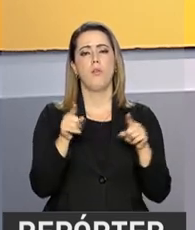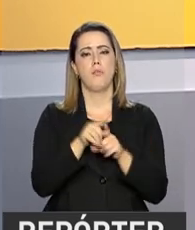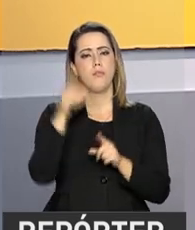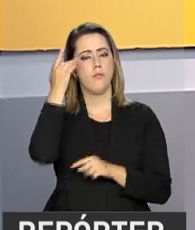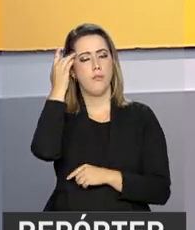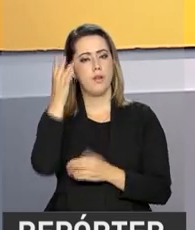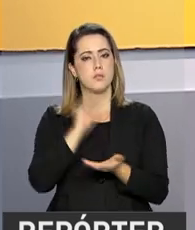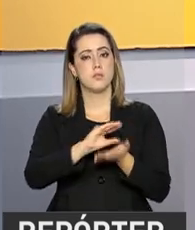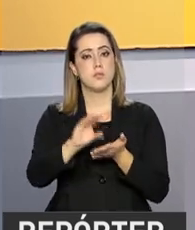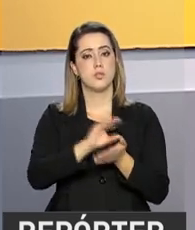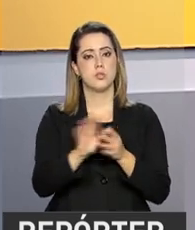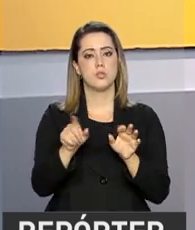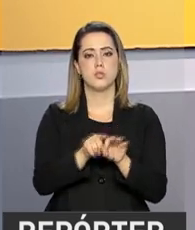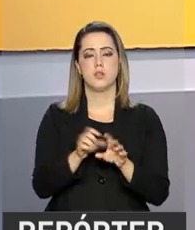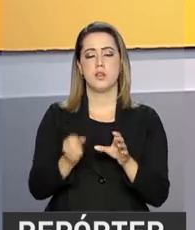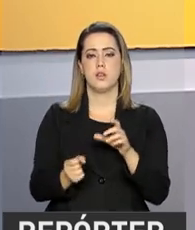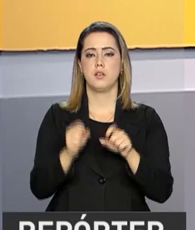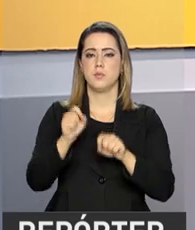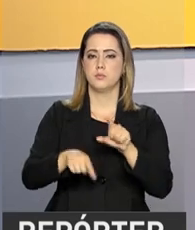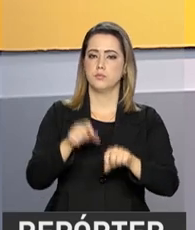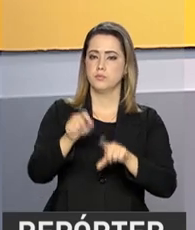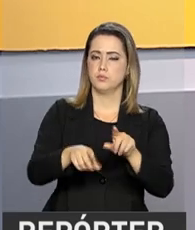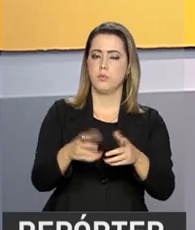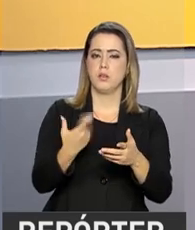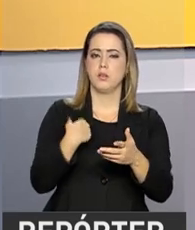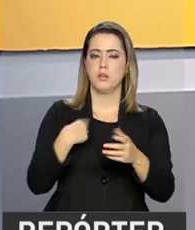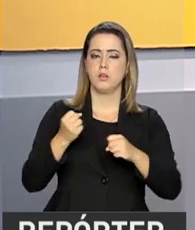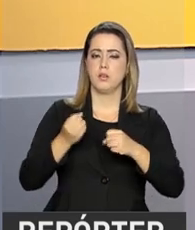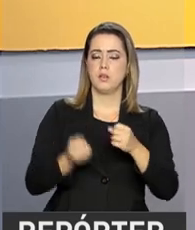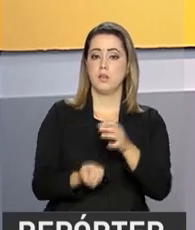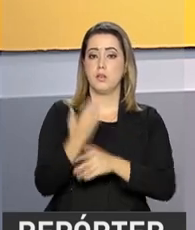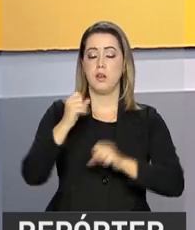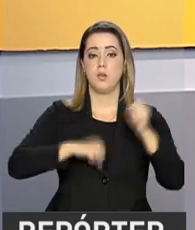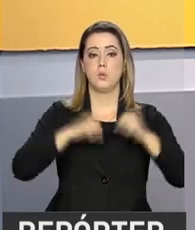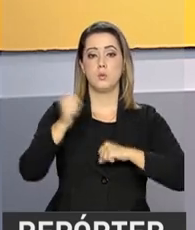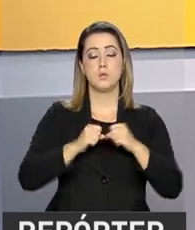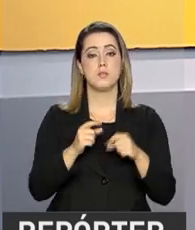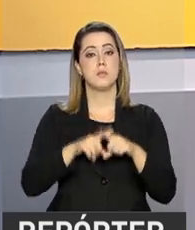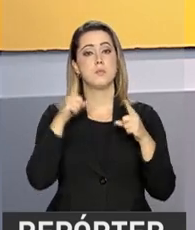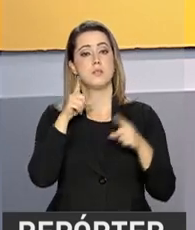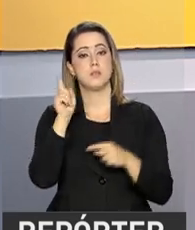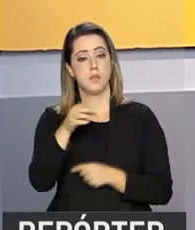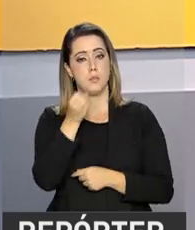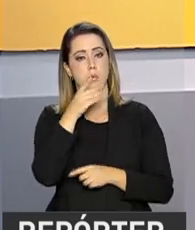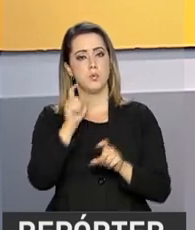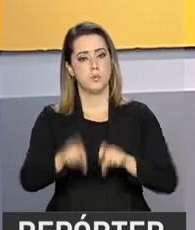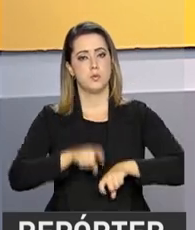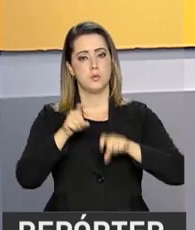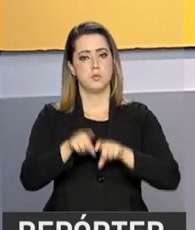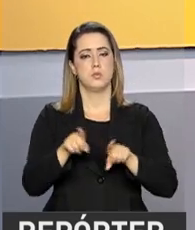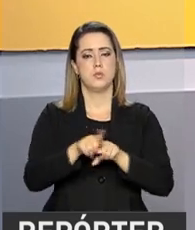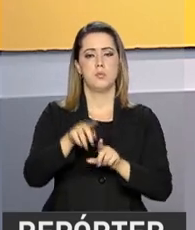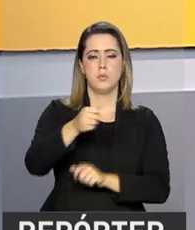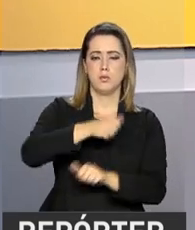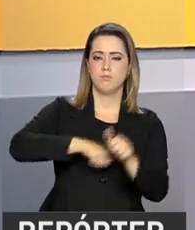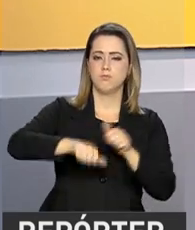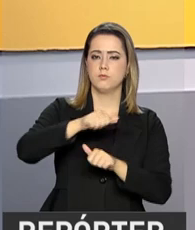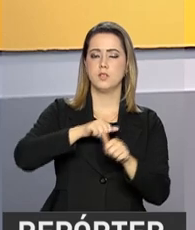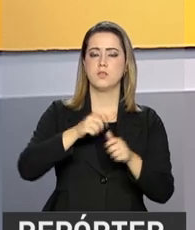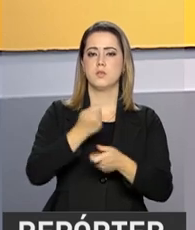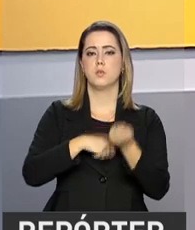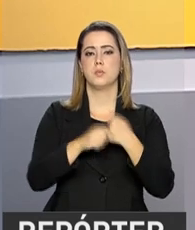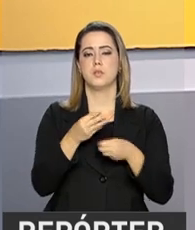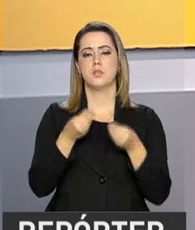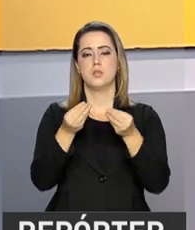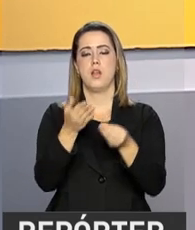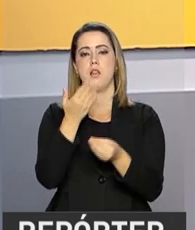fácil investir e até criar uma pequena indústria. Mas as vantagens não ficam só no campo. O PRONAF também movimenta a economia e garante